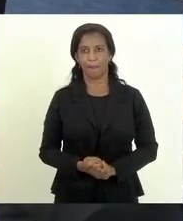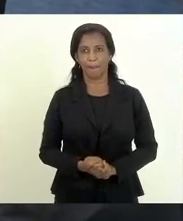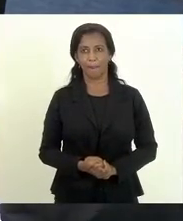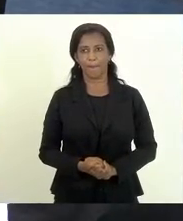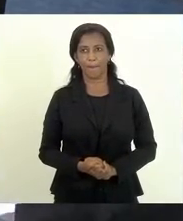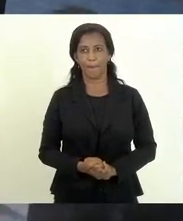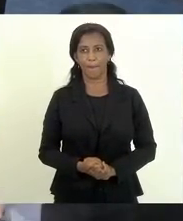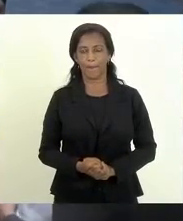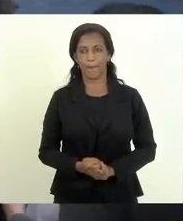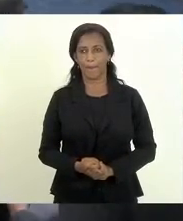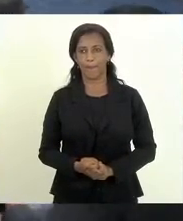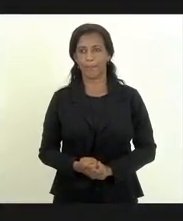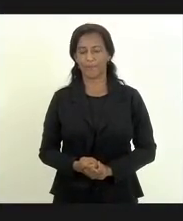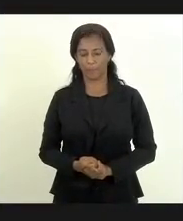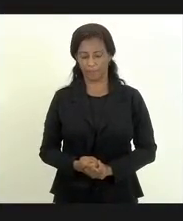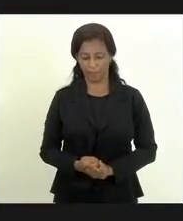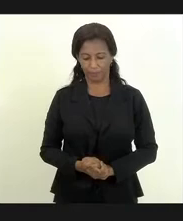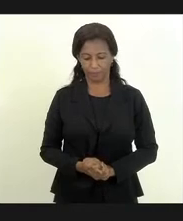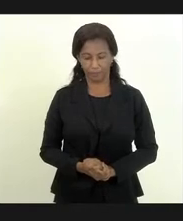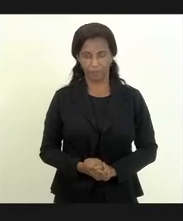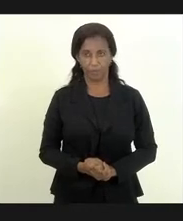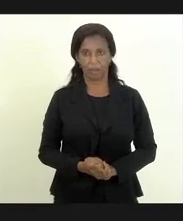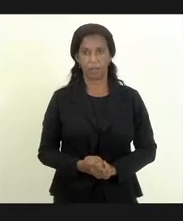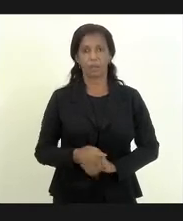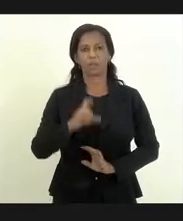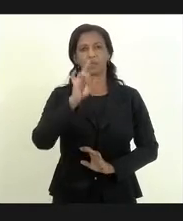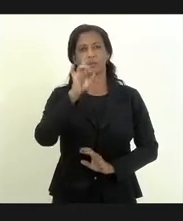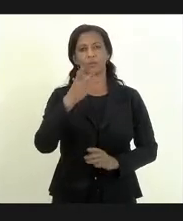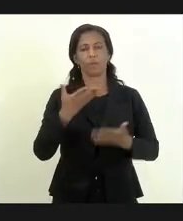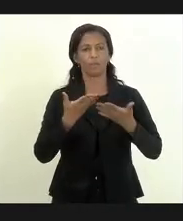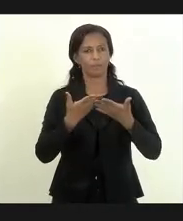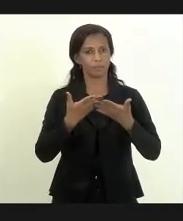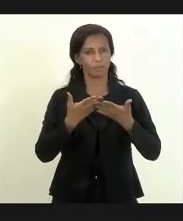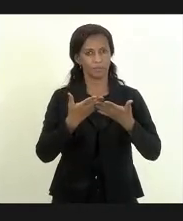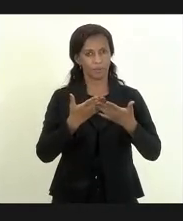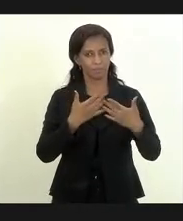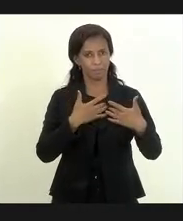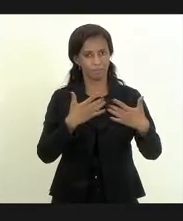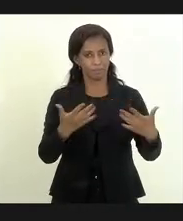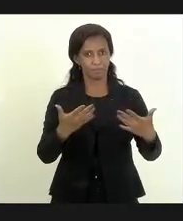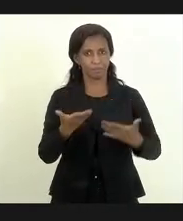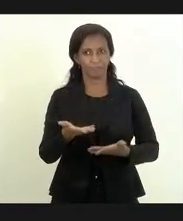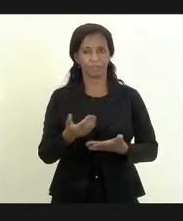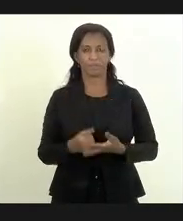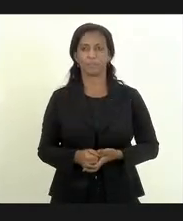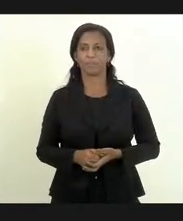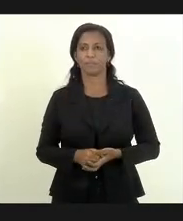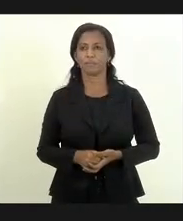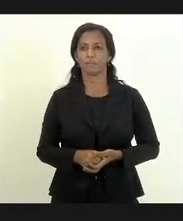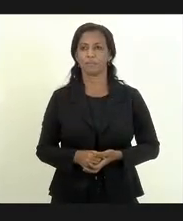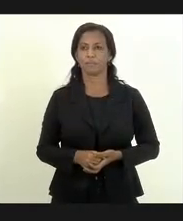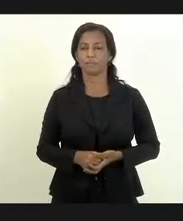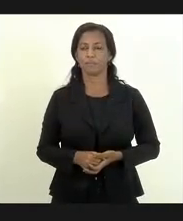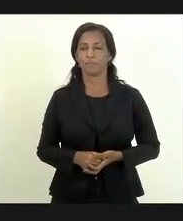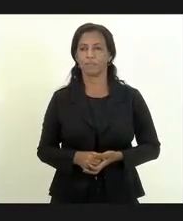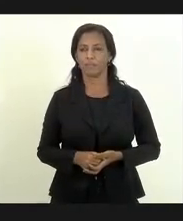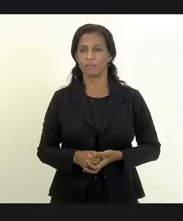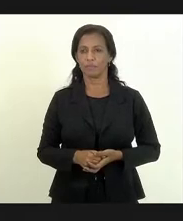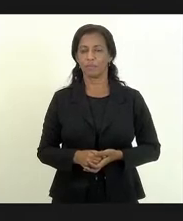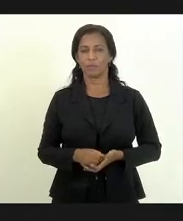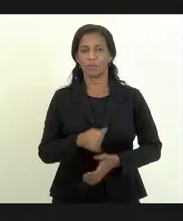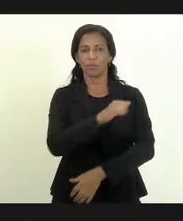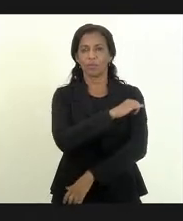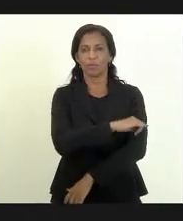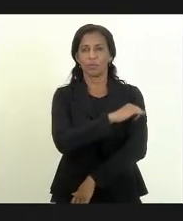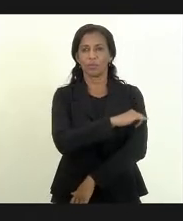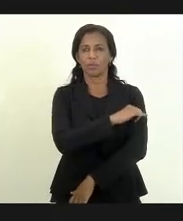Presidente, só para saudar aqui o plenário do Rio de